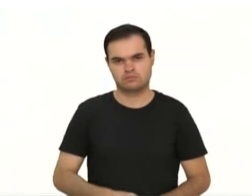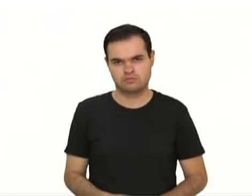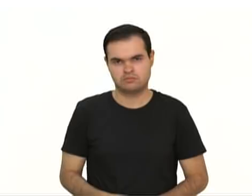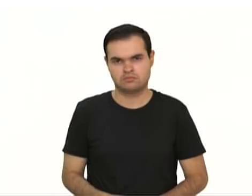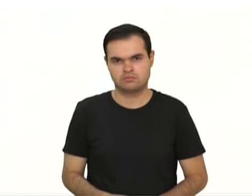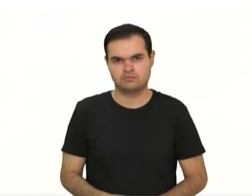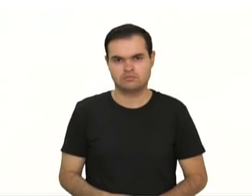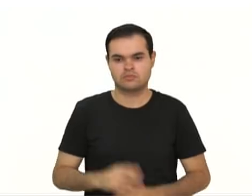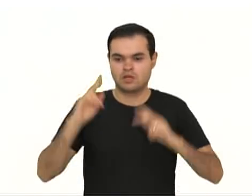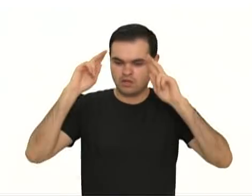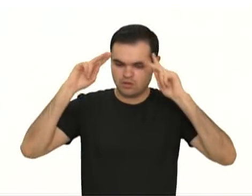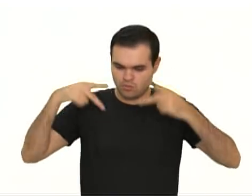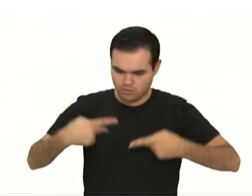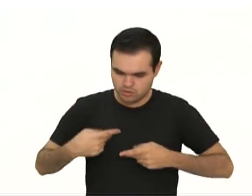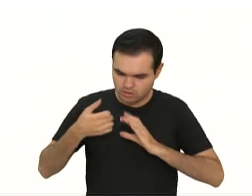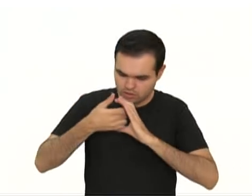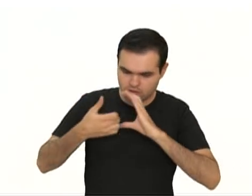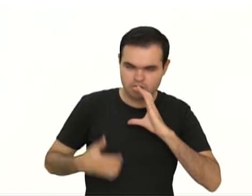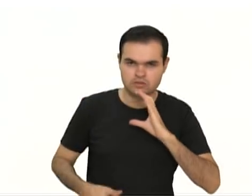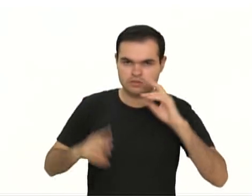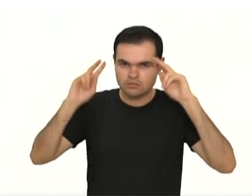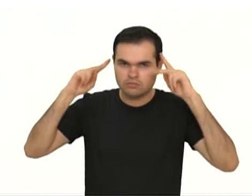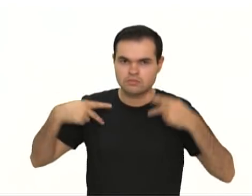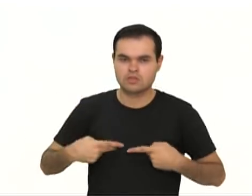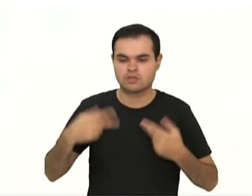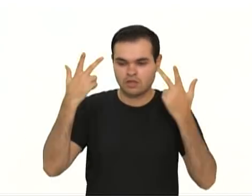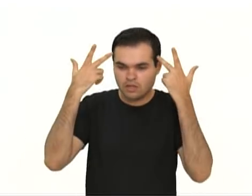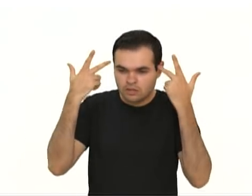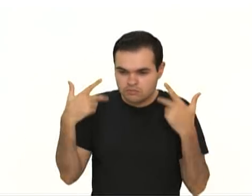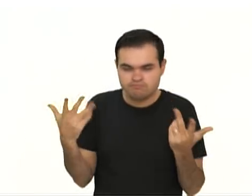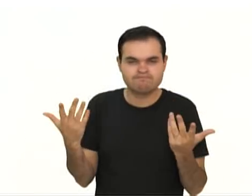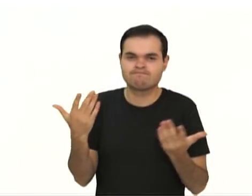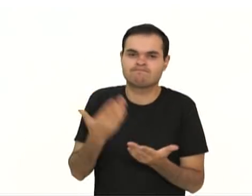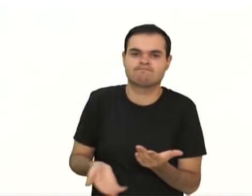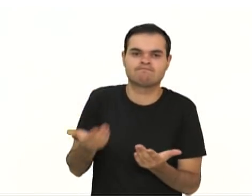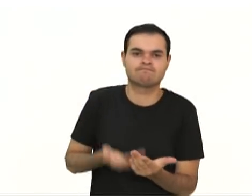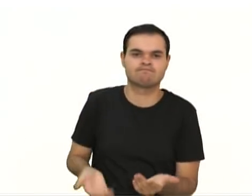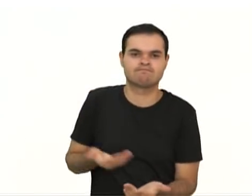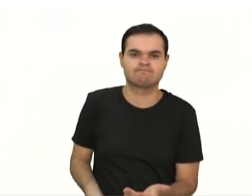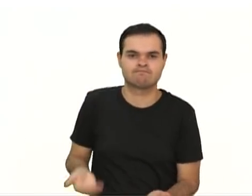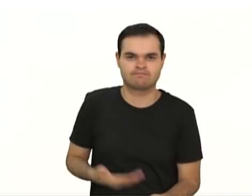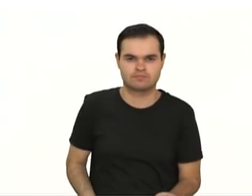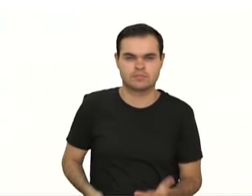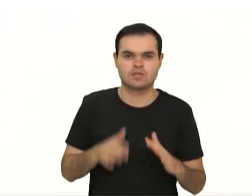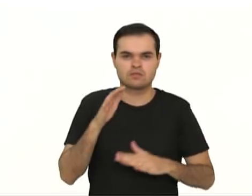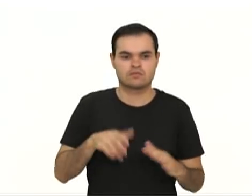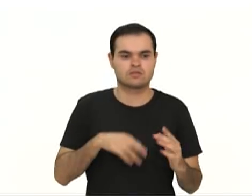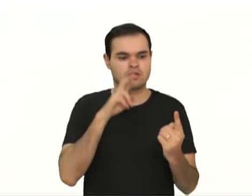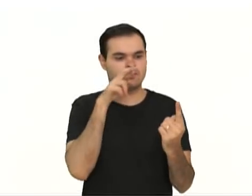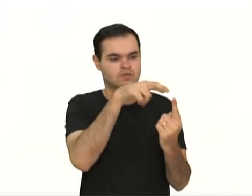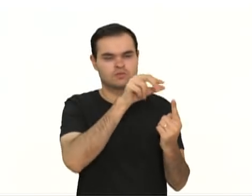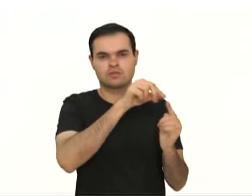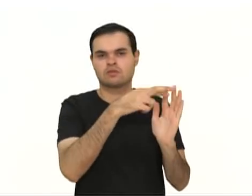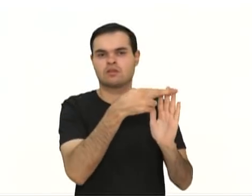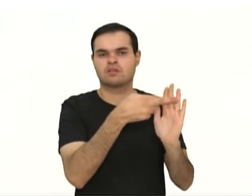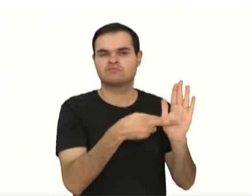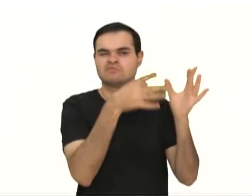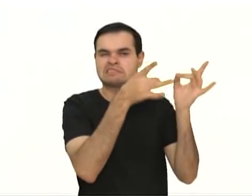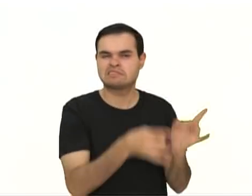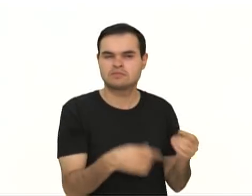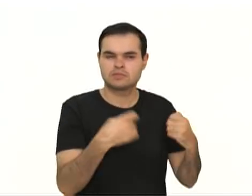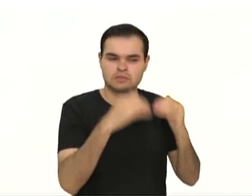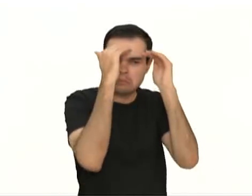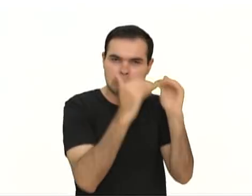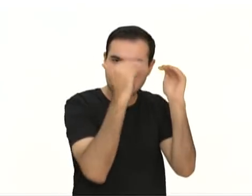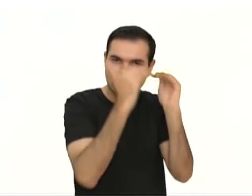mais humana de suas características. Aos poucos, as regras de conduta invadem os